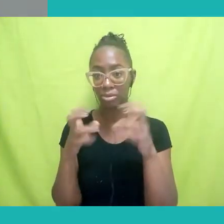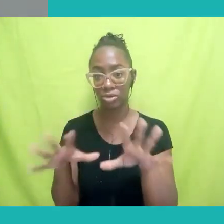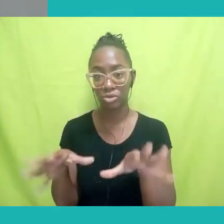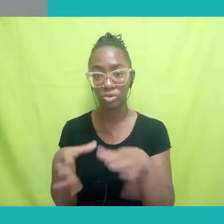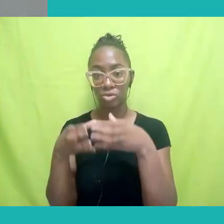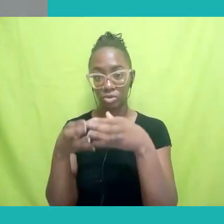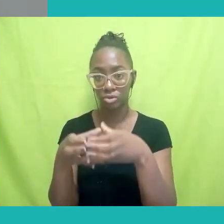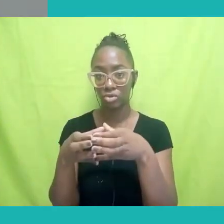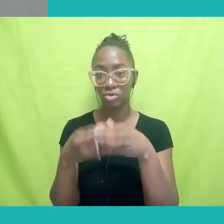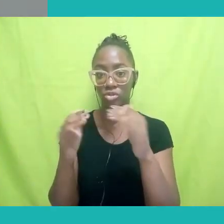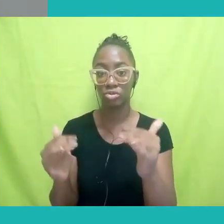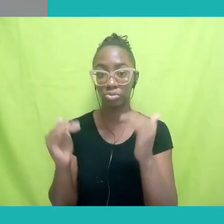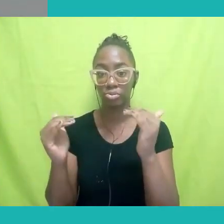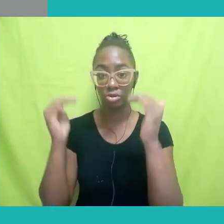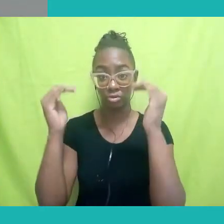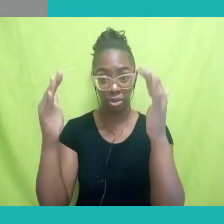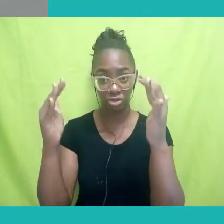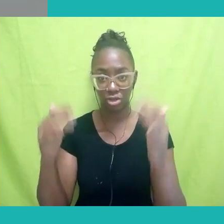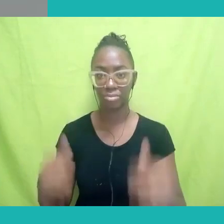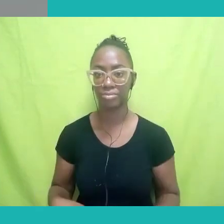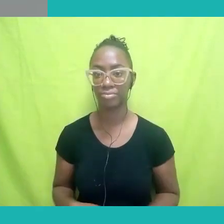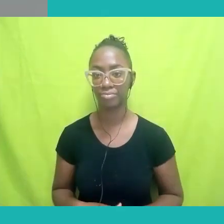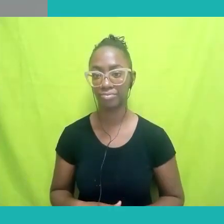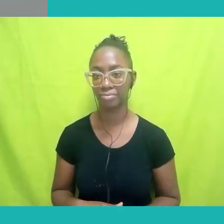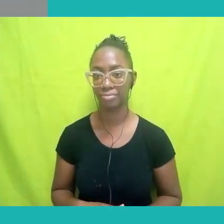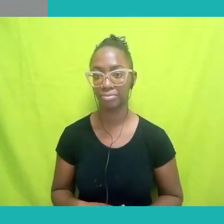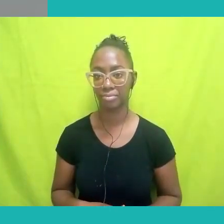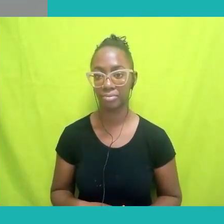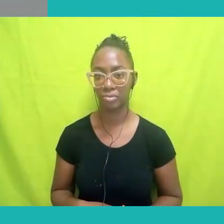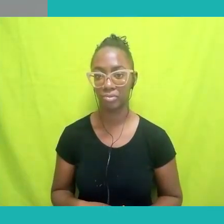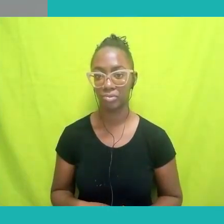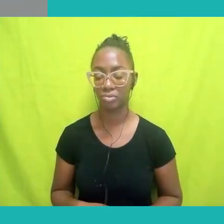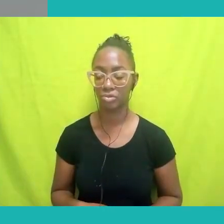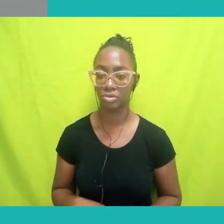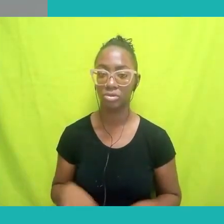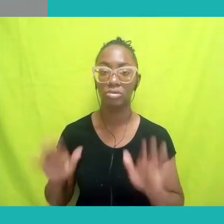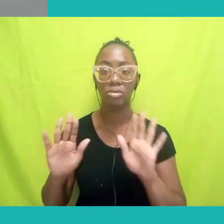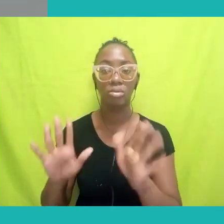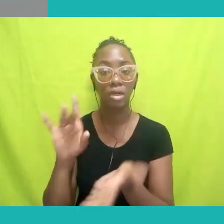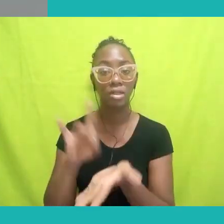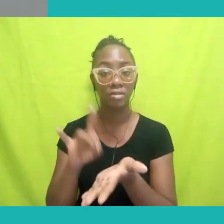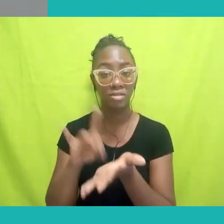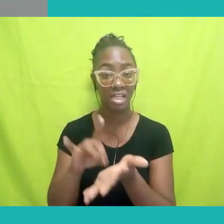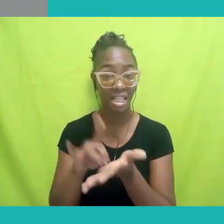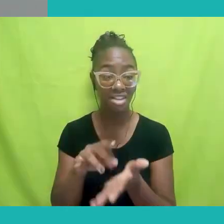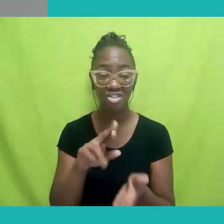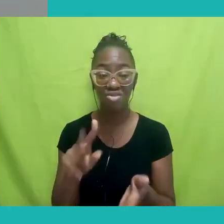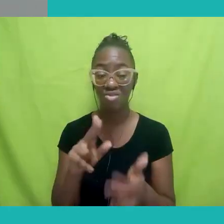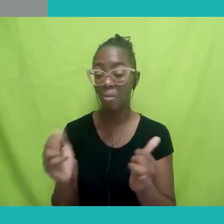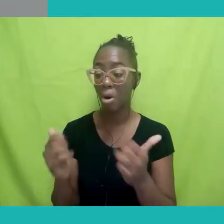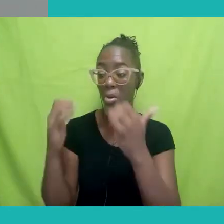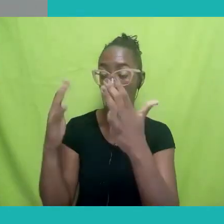de privilegiados, né? Quando, na verdade, não se trata de privilégios, trata-se de